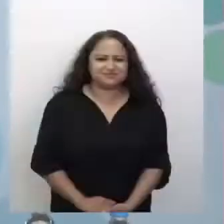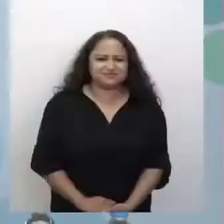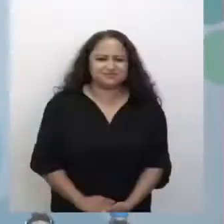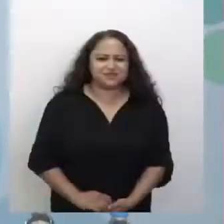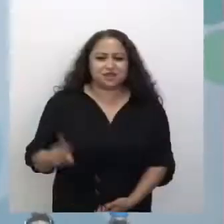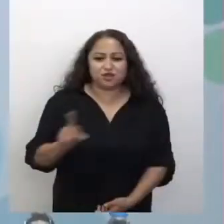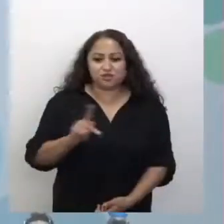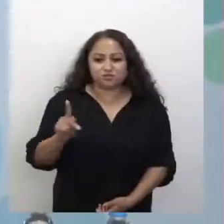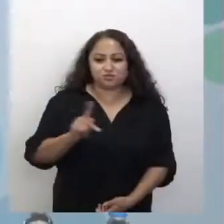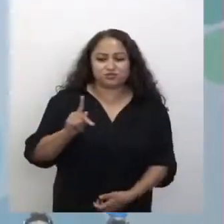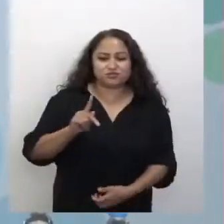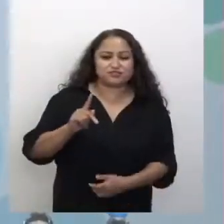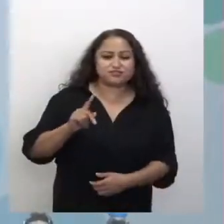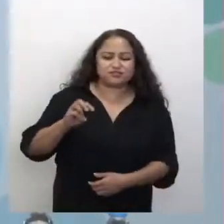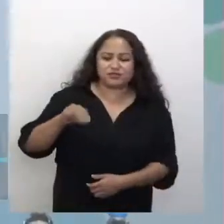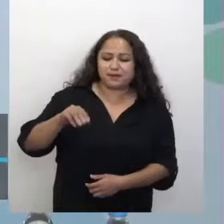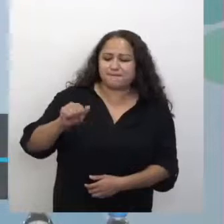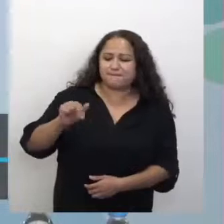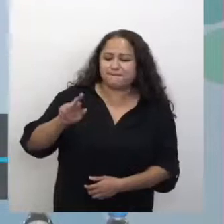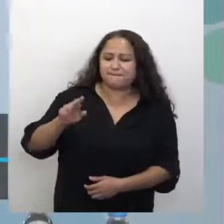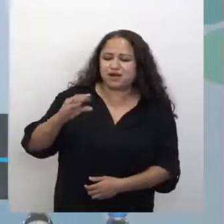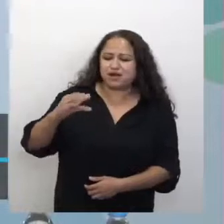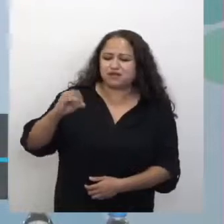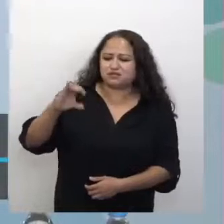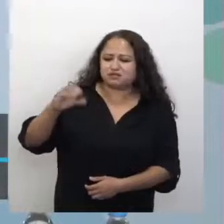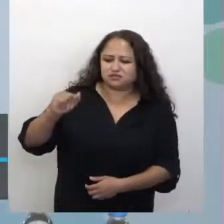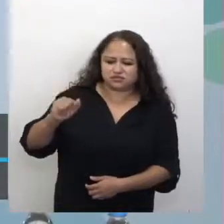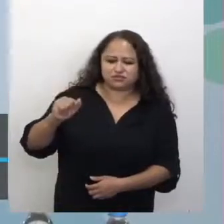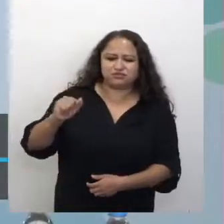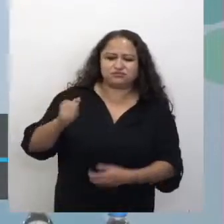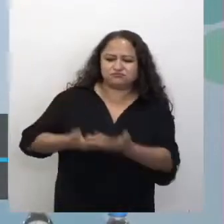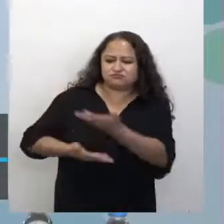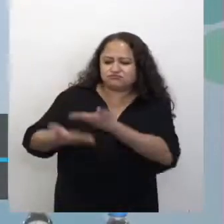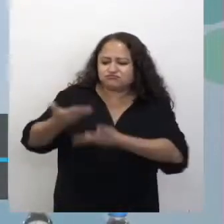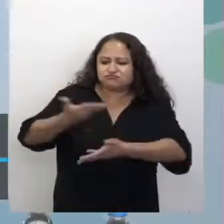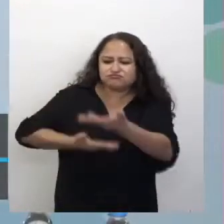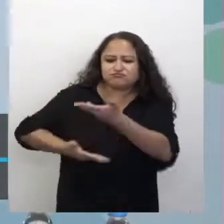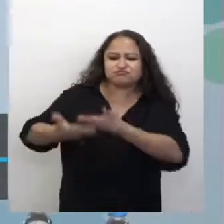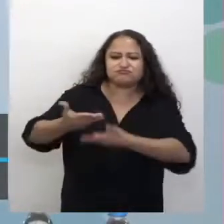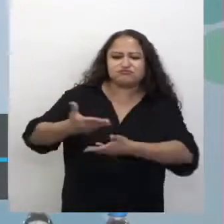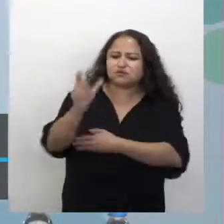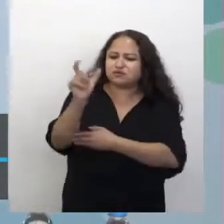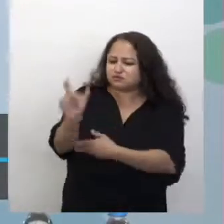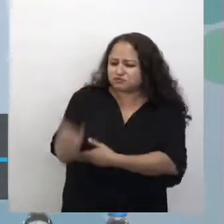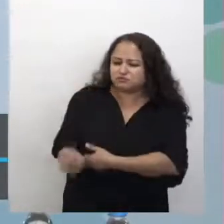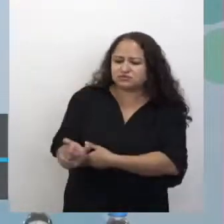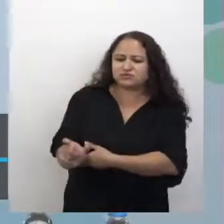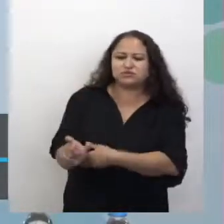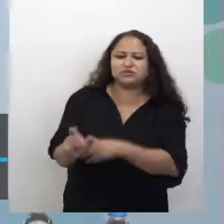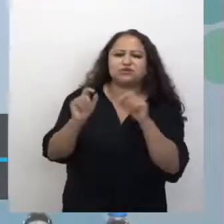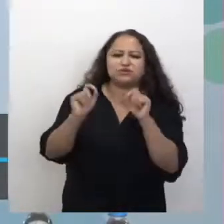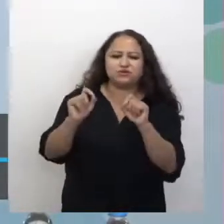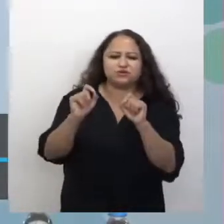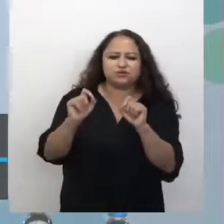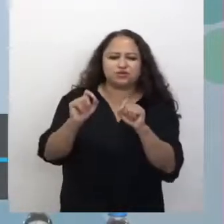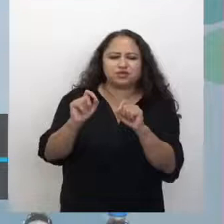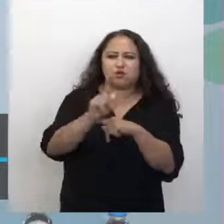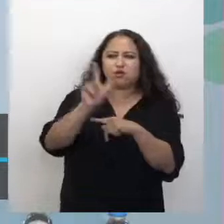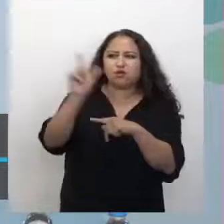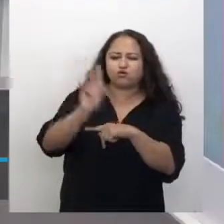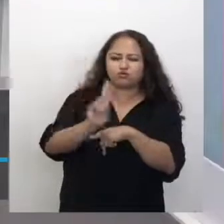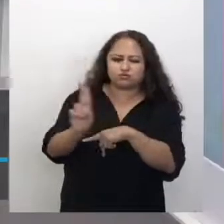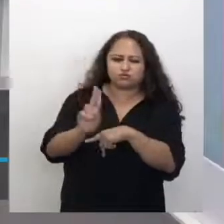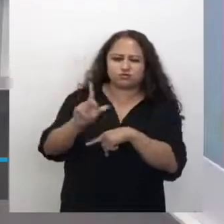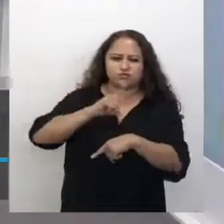Professora Márcia, o professor Juraci falou da figura do mediador. Essa figura, ela seria mediador mesmo ou teria um outro nome?